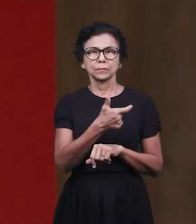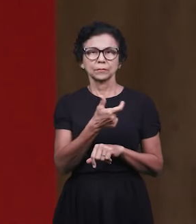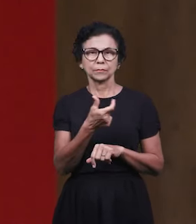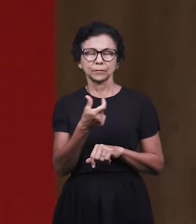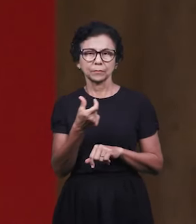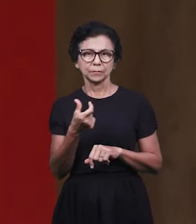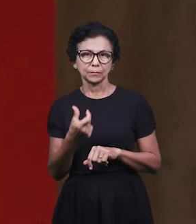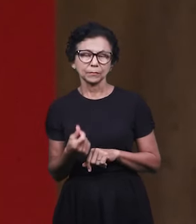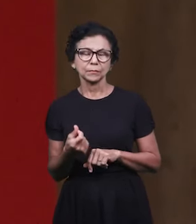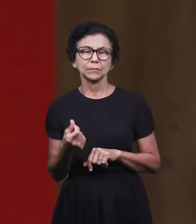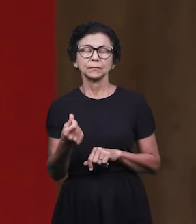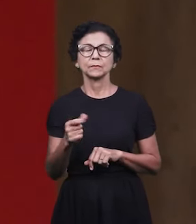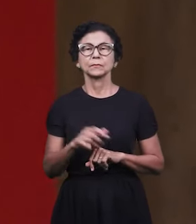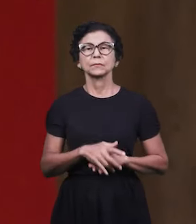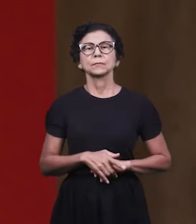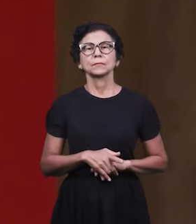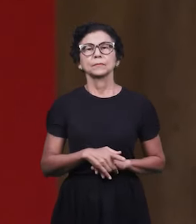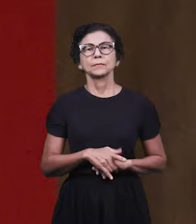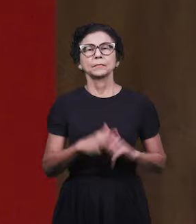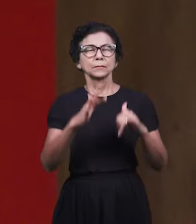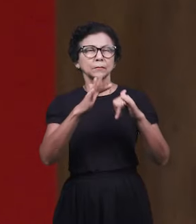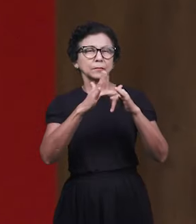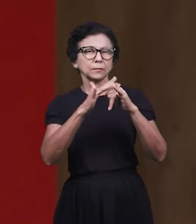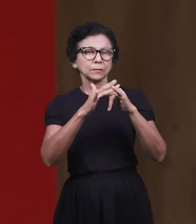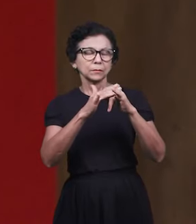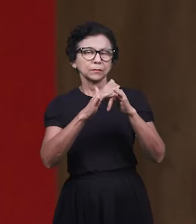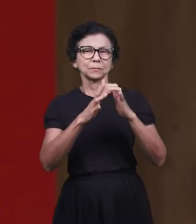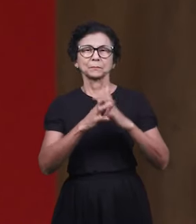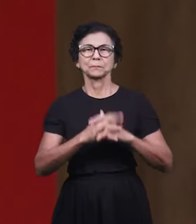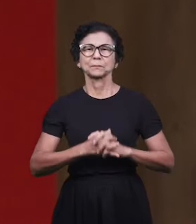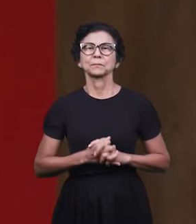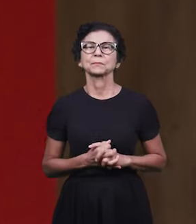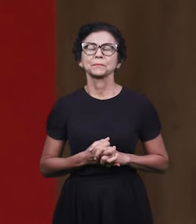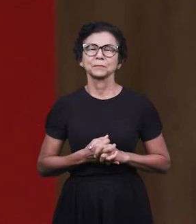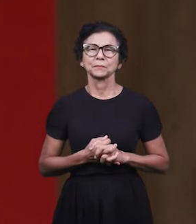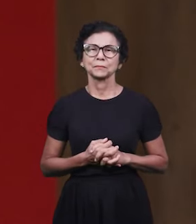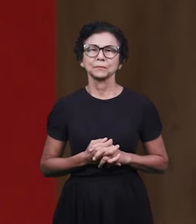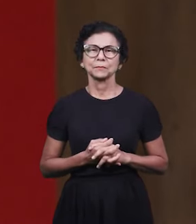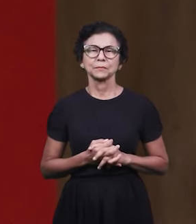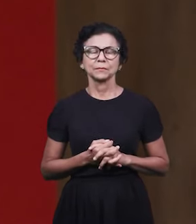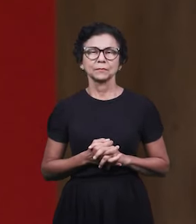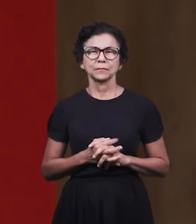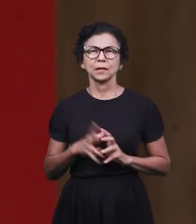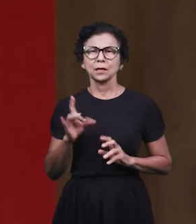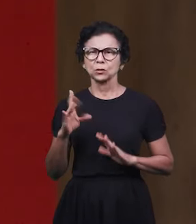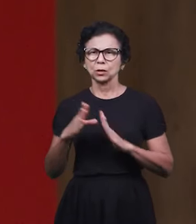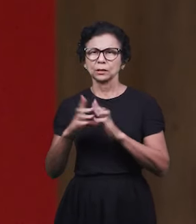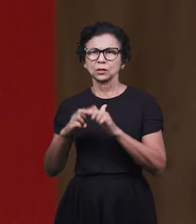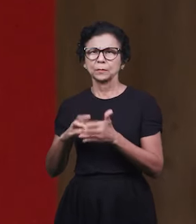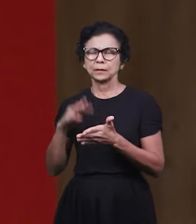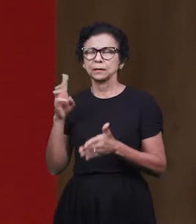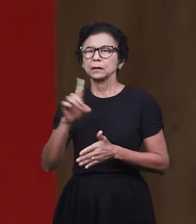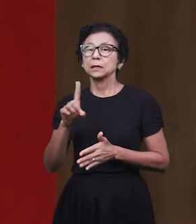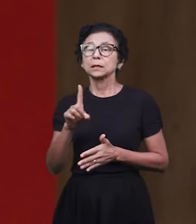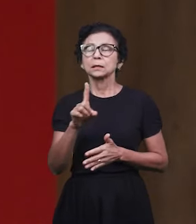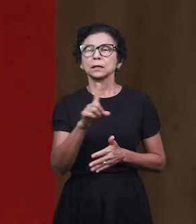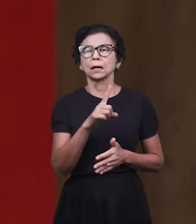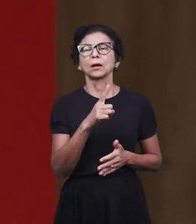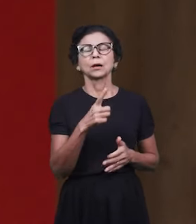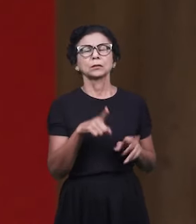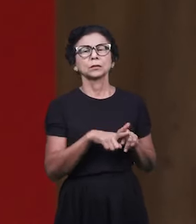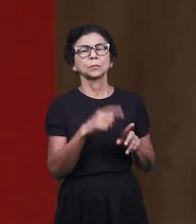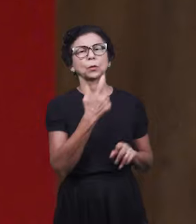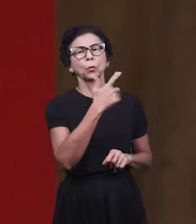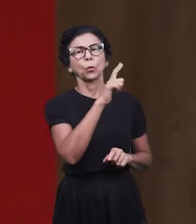nossas plataformas lá do YouTube. Não só os nossos irmãos da Igreja Cristã Maranata, os nossos outros irmãos